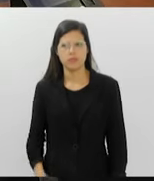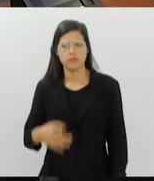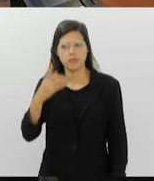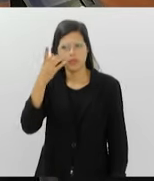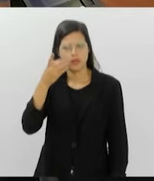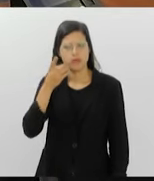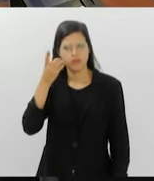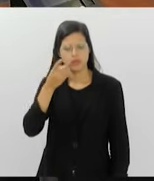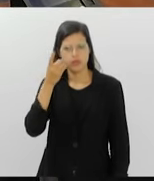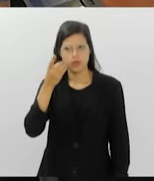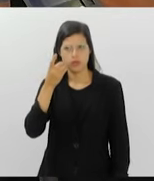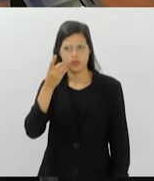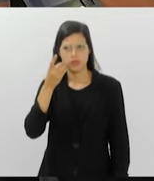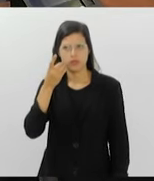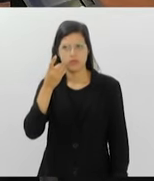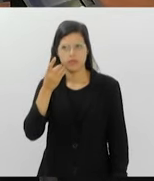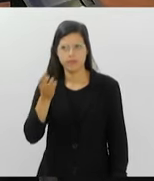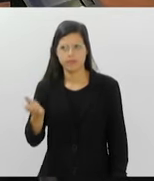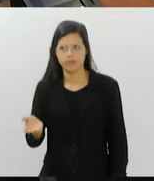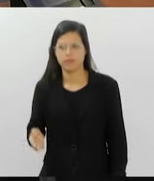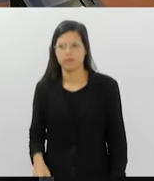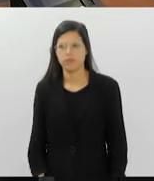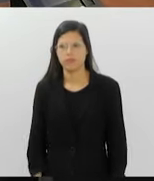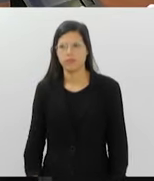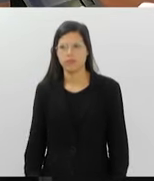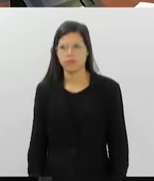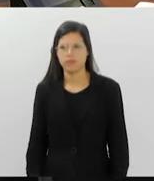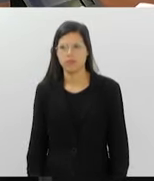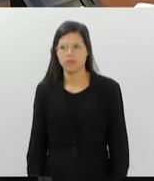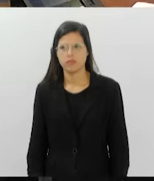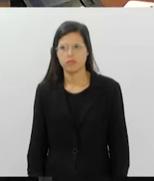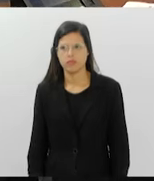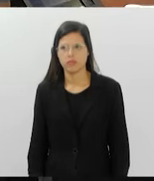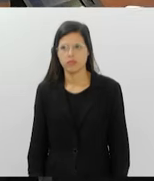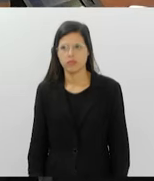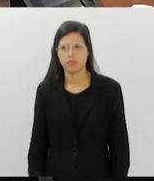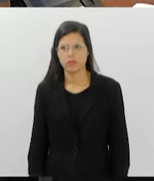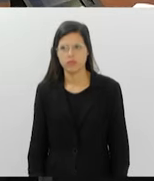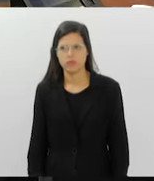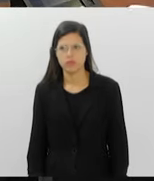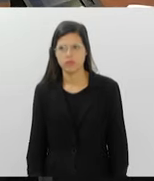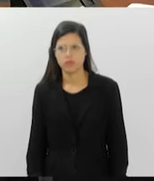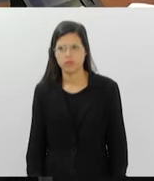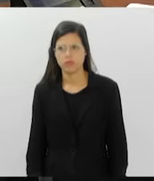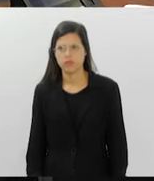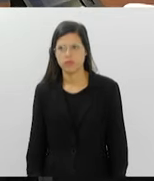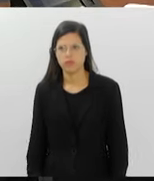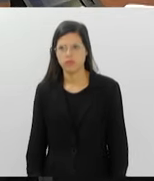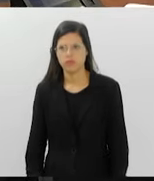Deputado, por favor. Estava te procurando, você estava aqui na frente, agora...